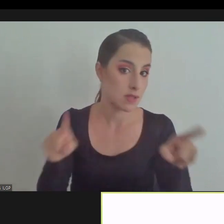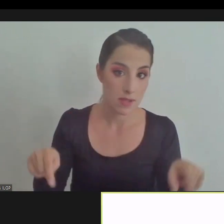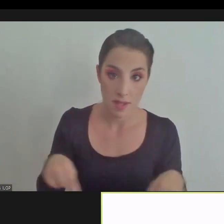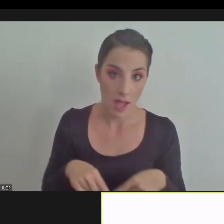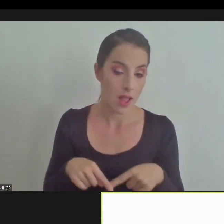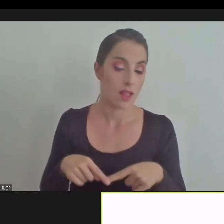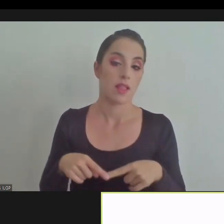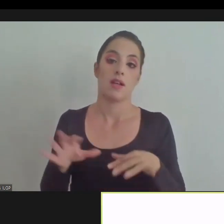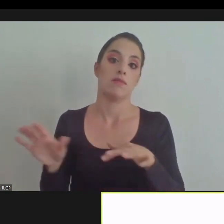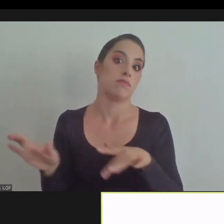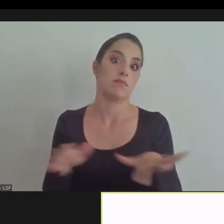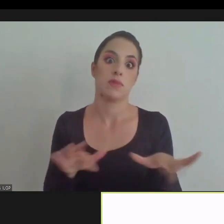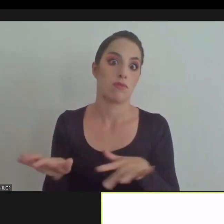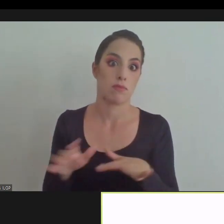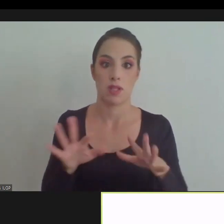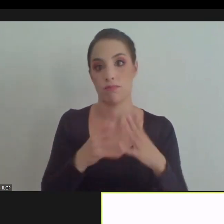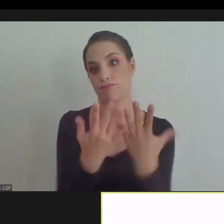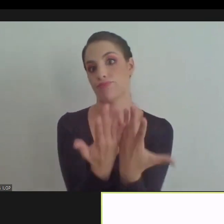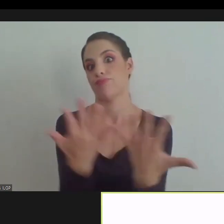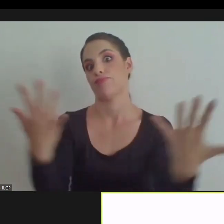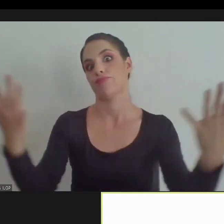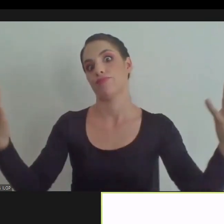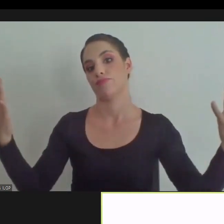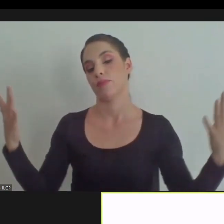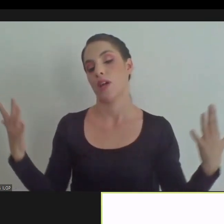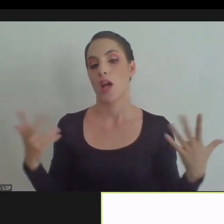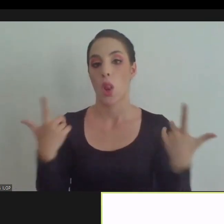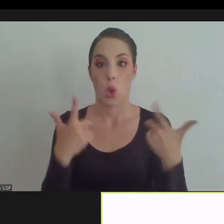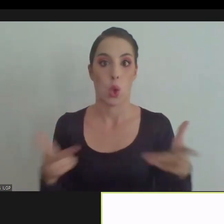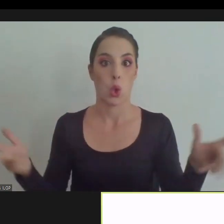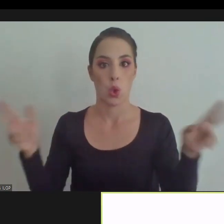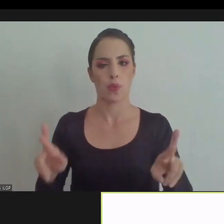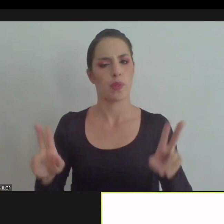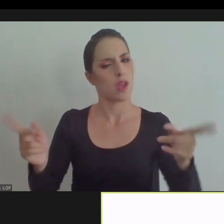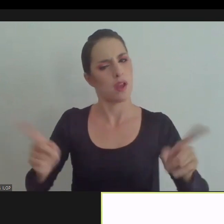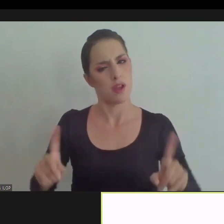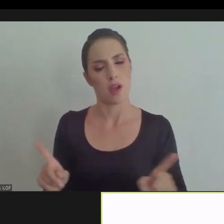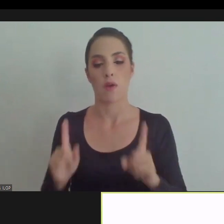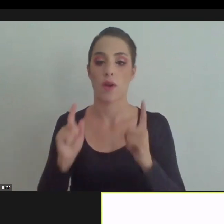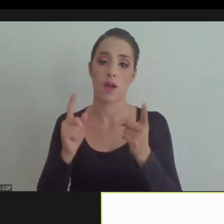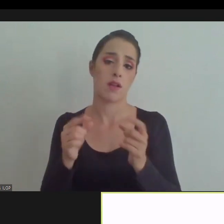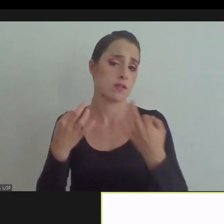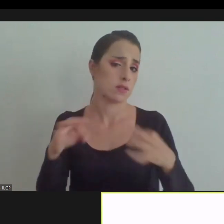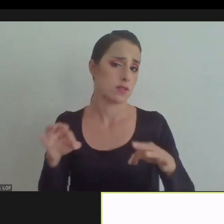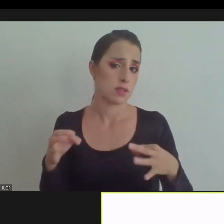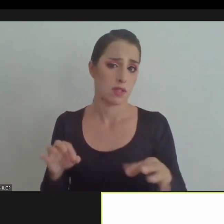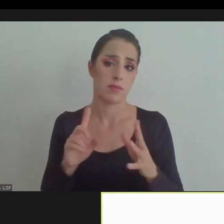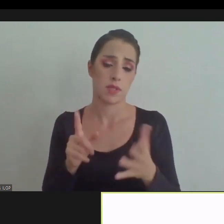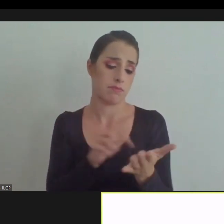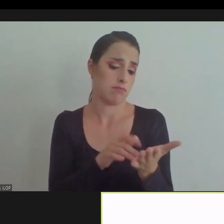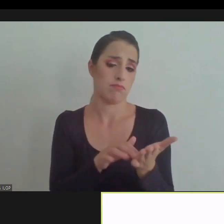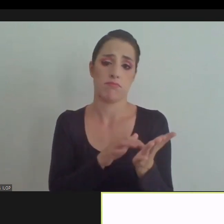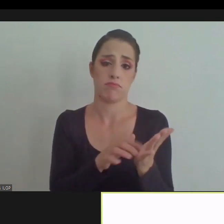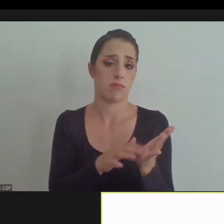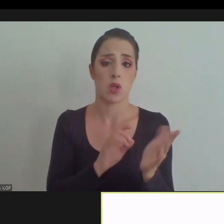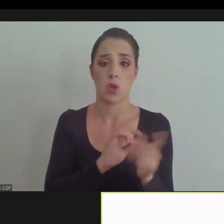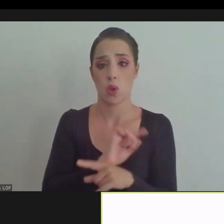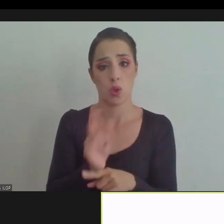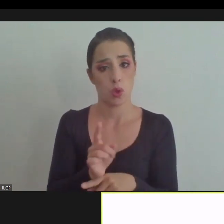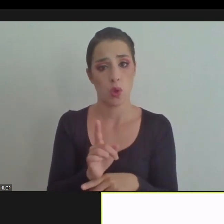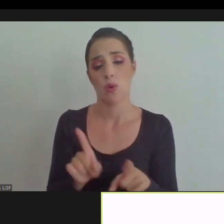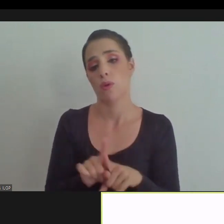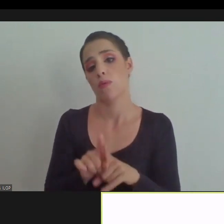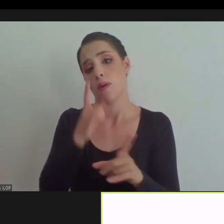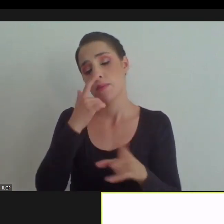multimédia altamente equipada, não. São serviços simples que permitem um cidadão